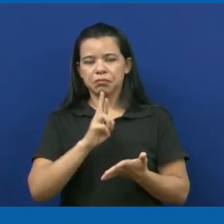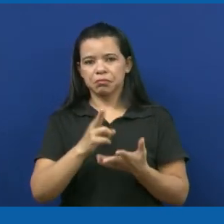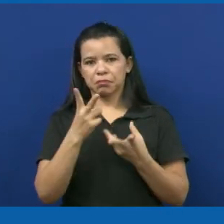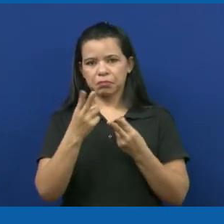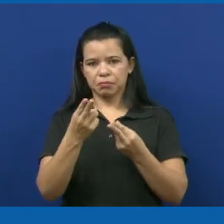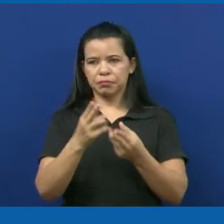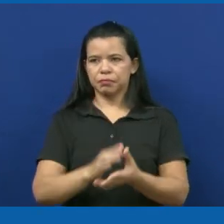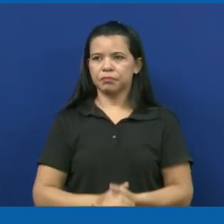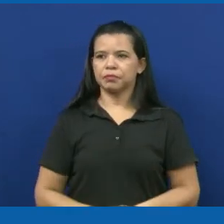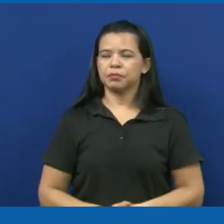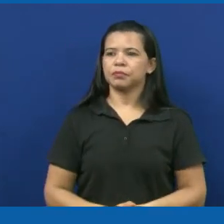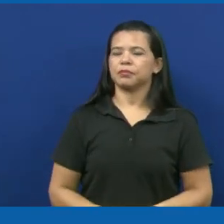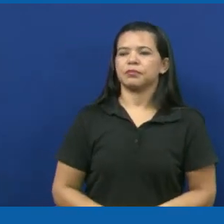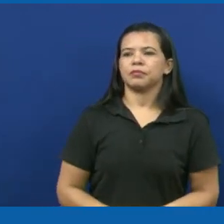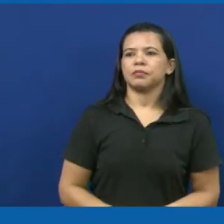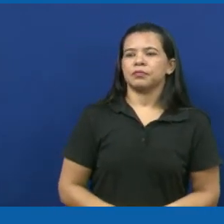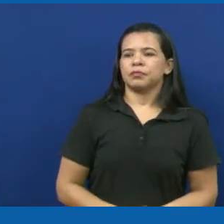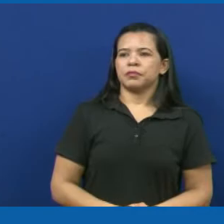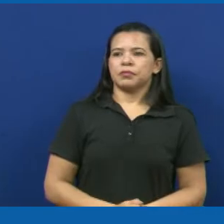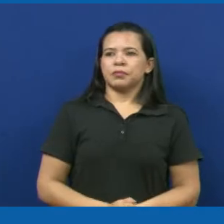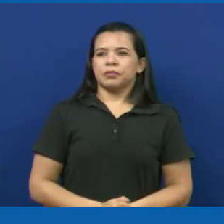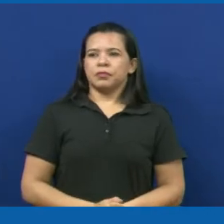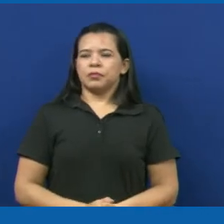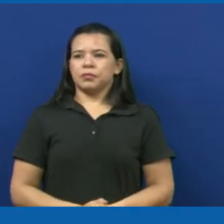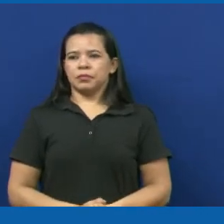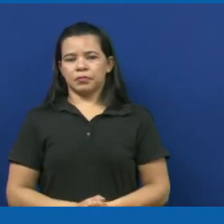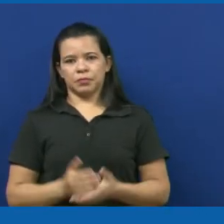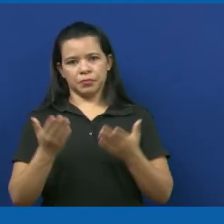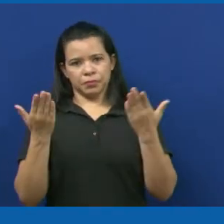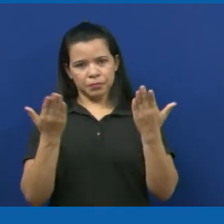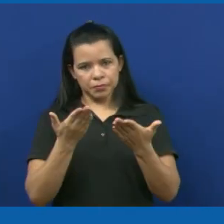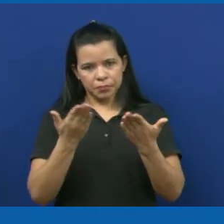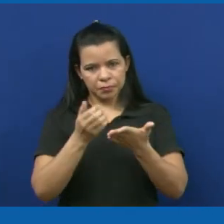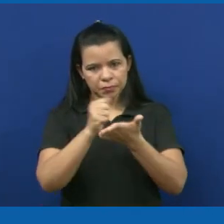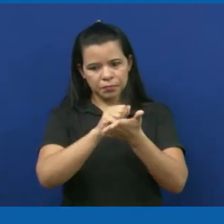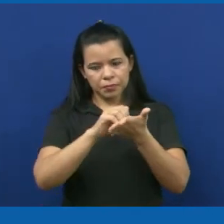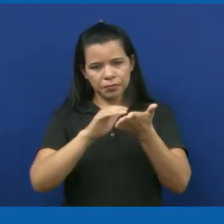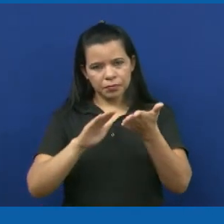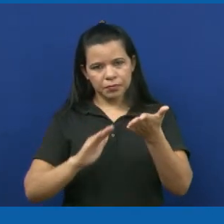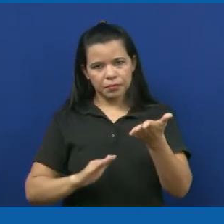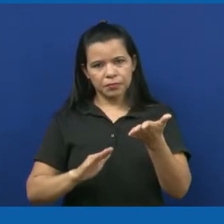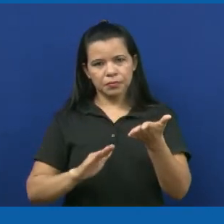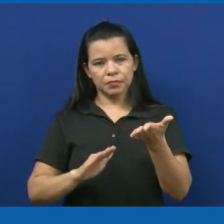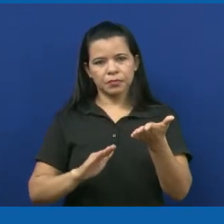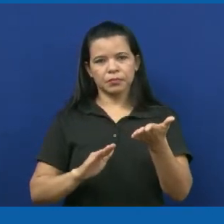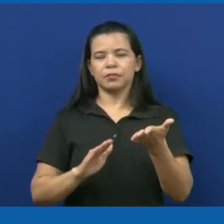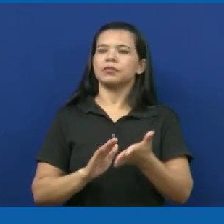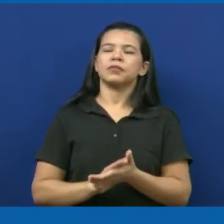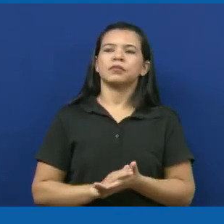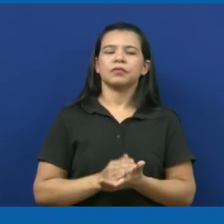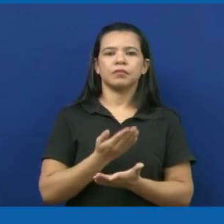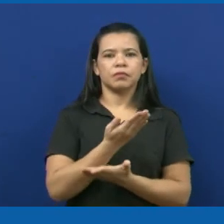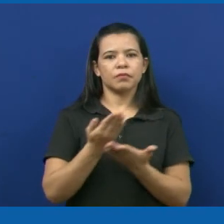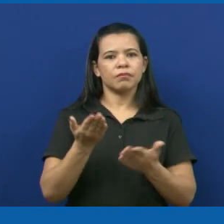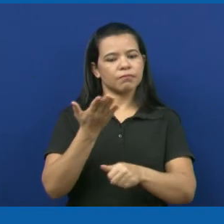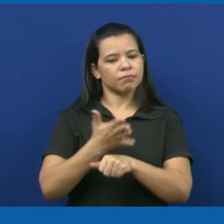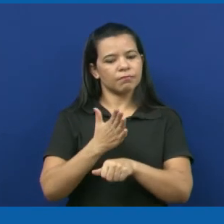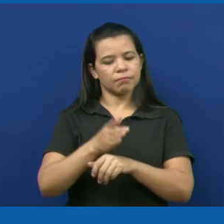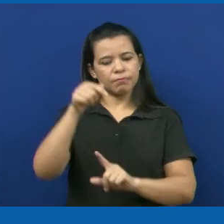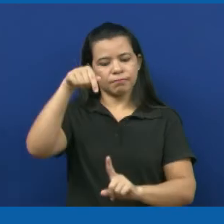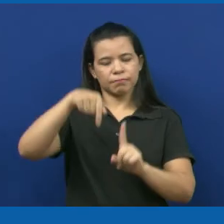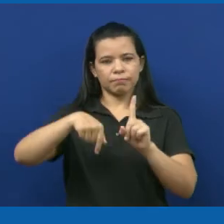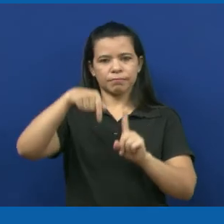240. Vamos agora para um exercício, né, um exercício aí utilizando a ideia de grandezas inversamente